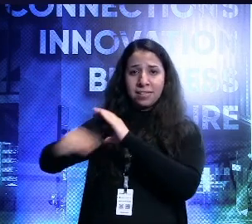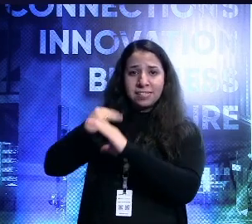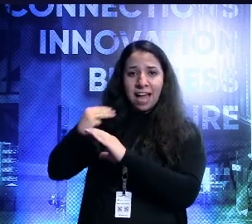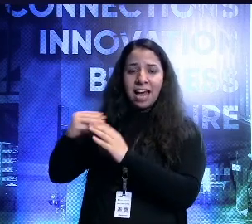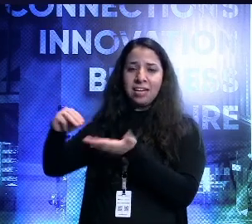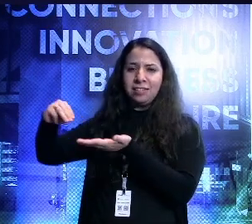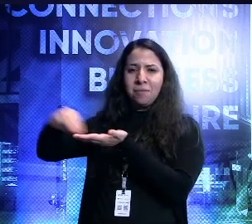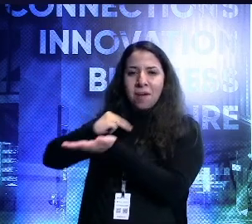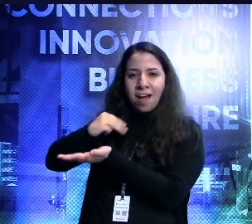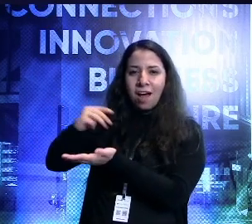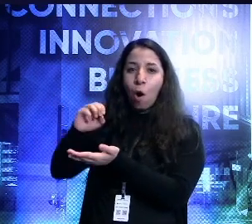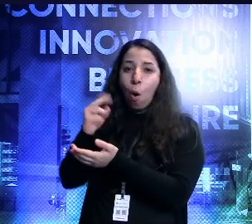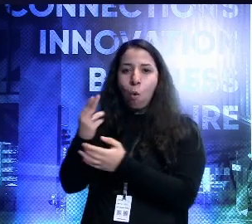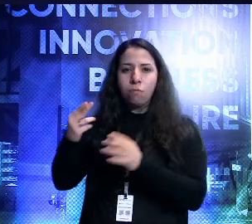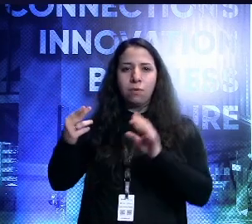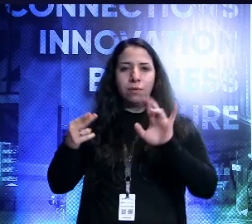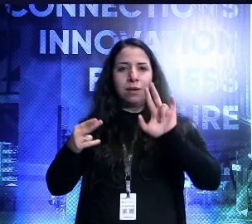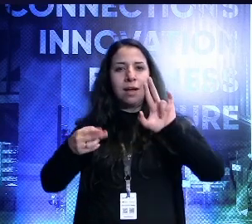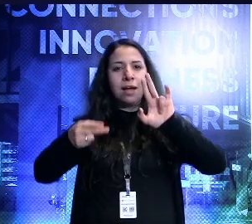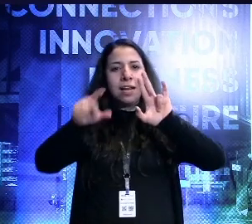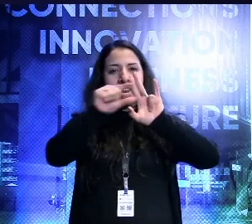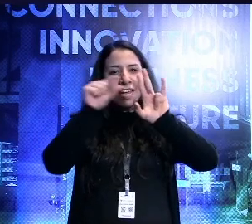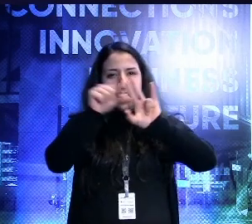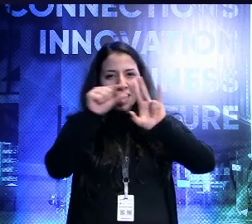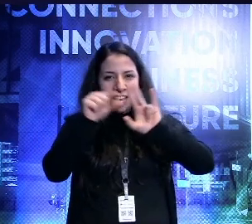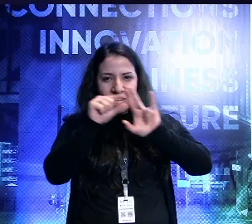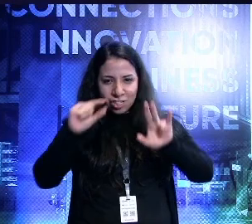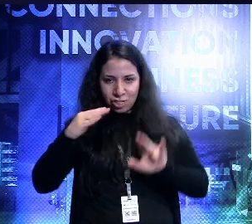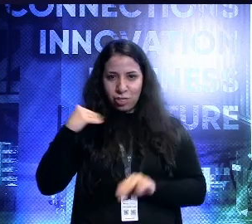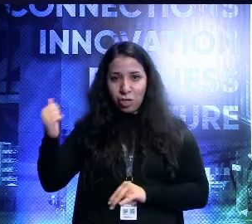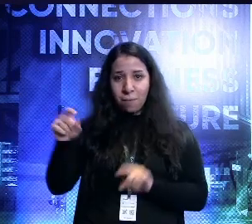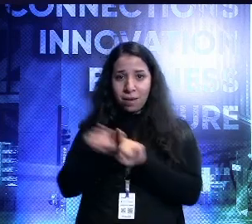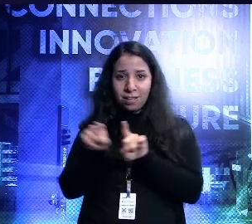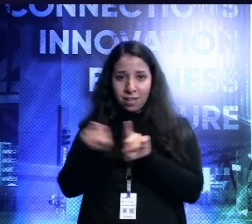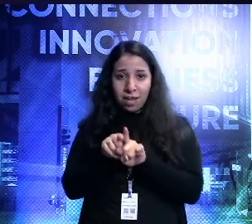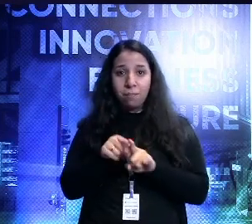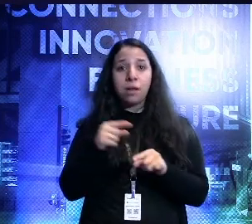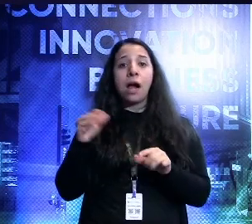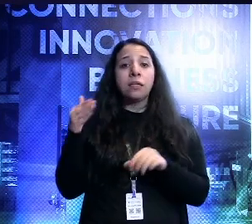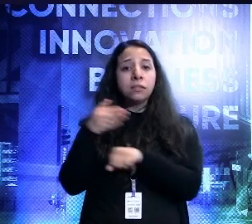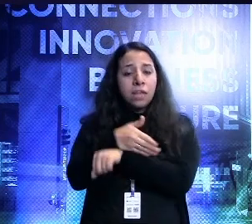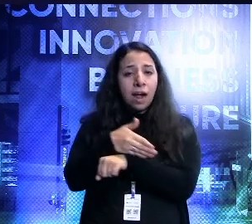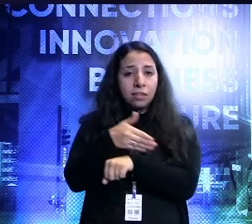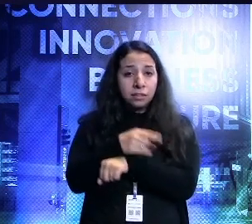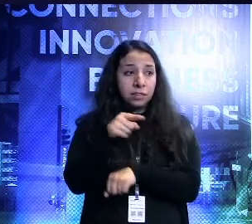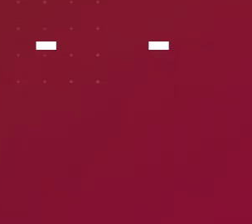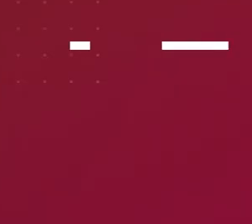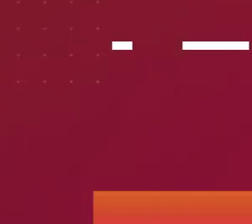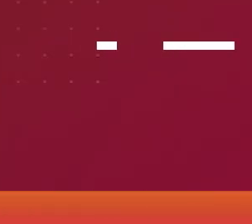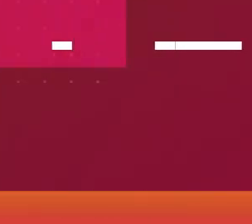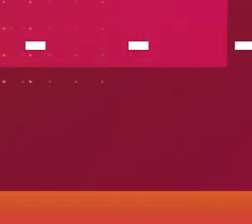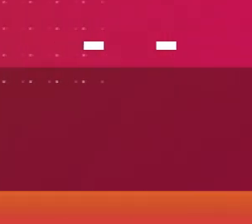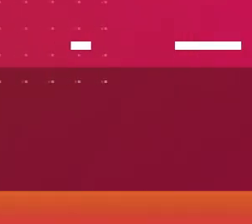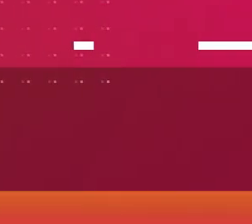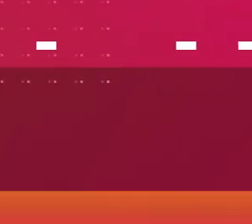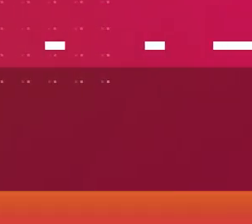LinkedIn, só procurar por lá. E acessem o nosso Medium, que a gente compartilha bastante coisa por lá. Obrigado demais. Obrigado, Yara.